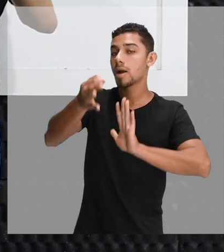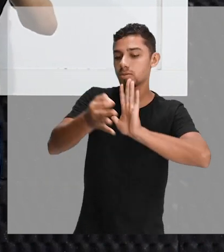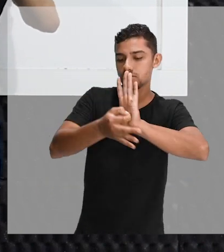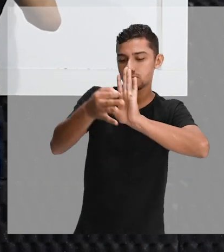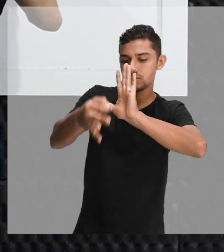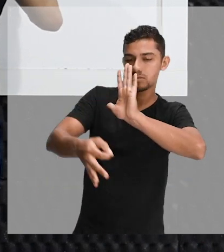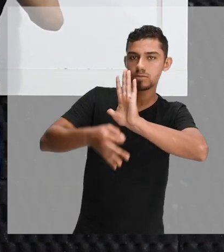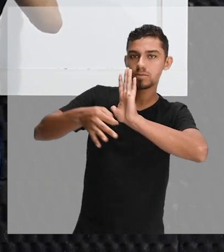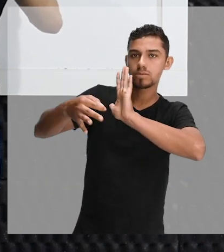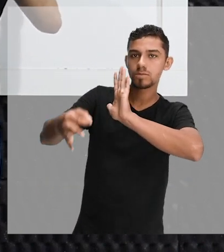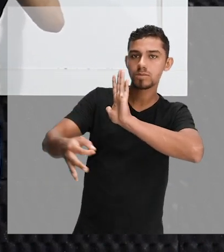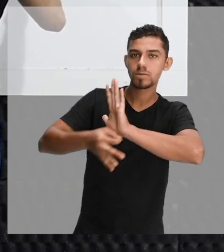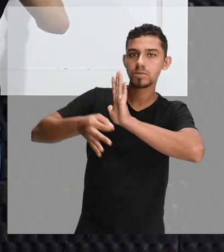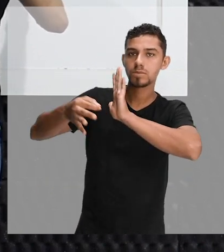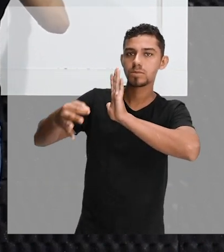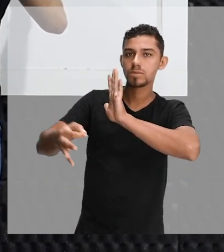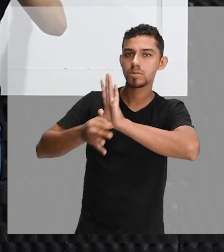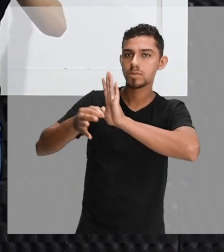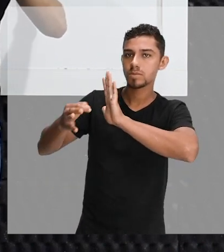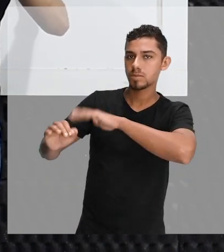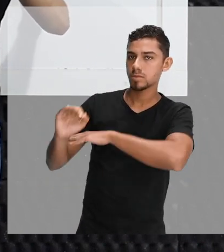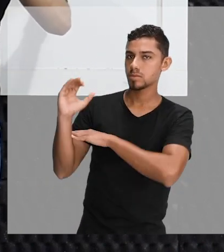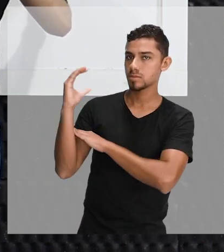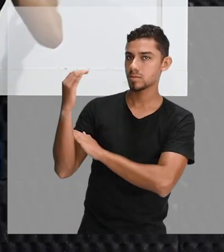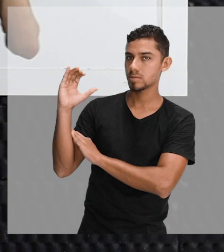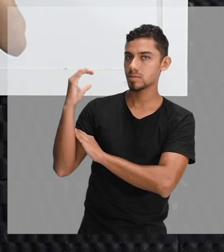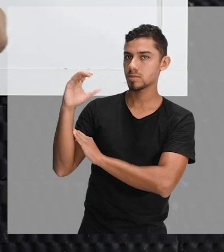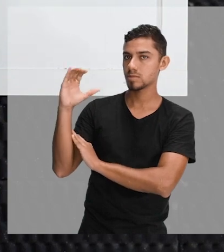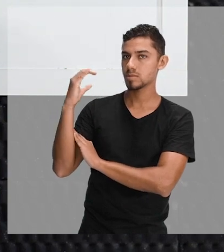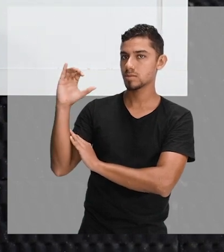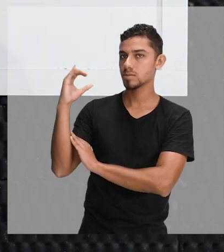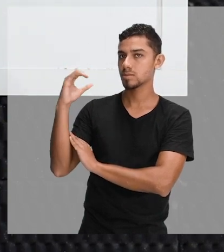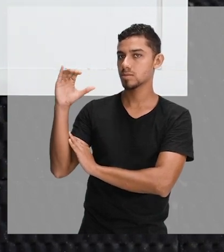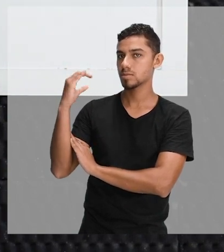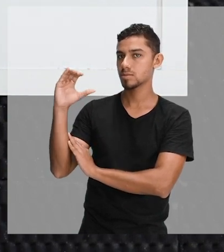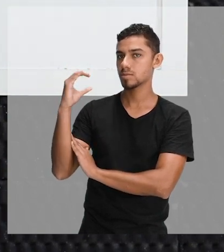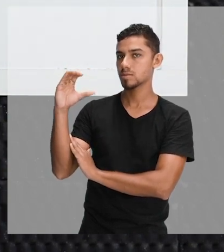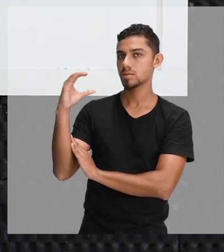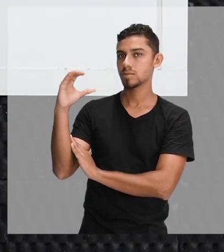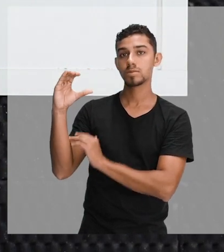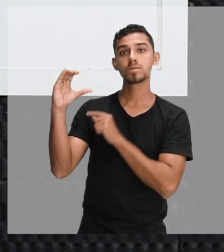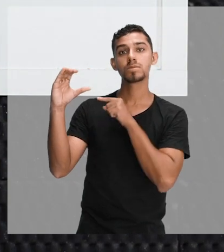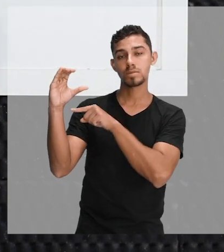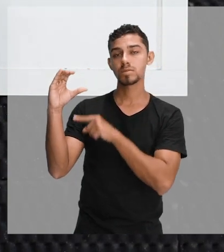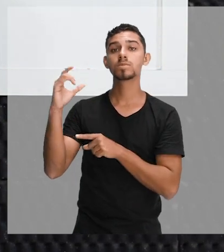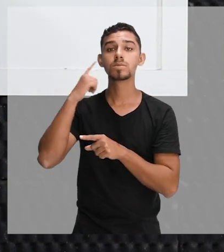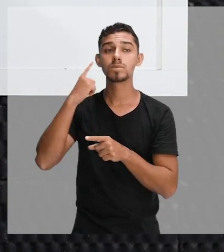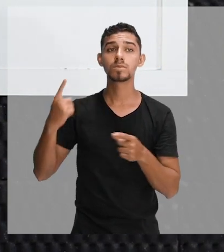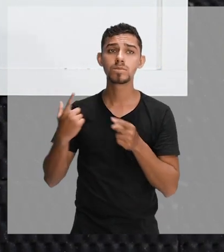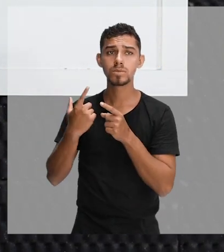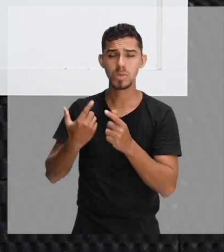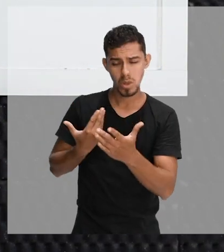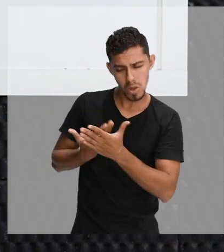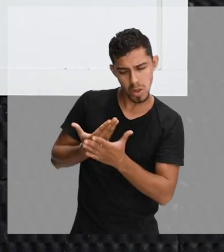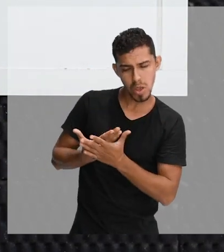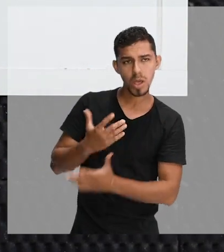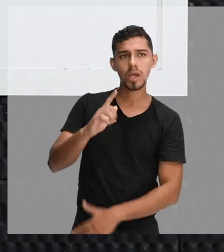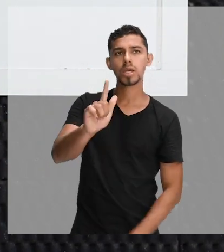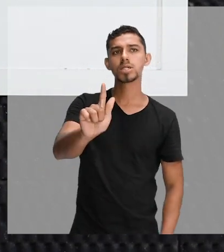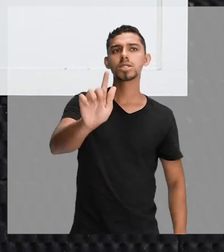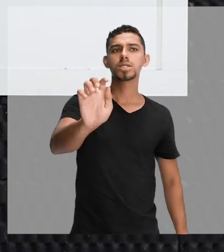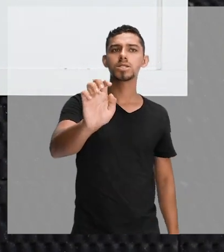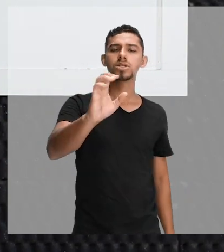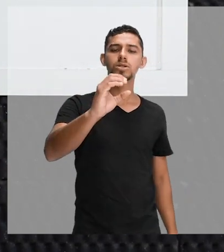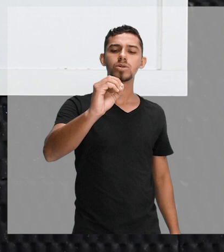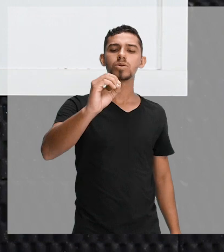A argumentação científica vai trazer para a gente essa geometrização, essa matematização, o que